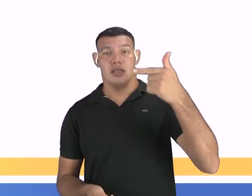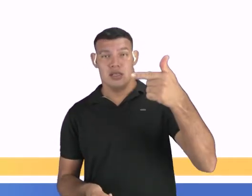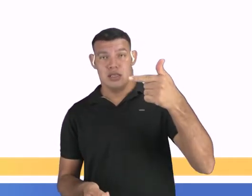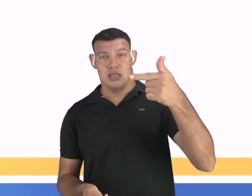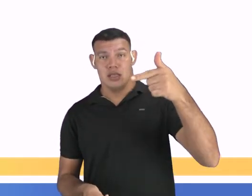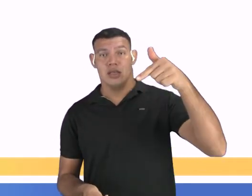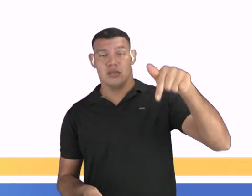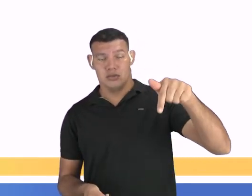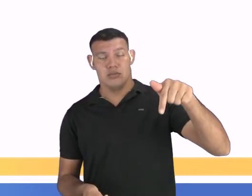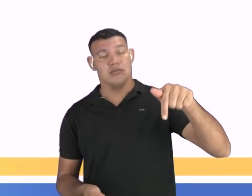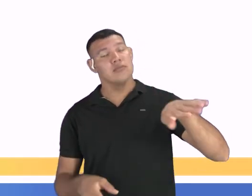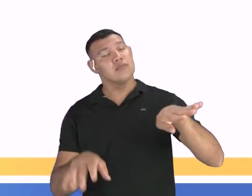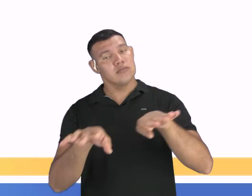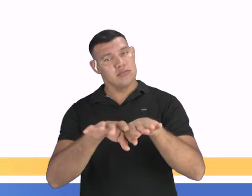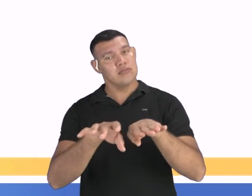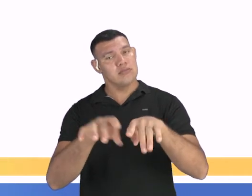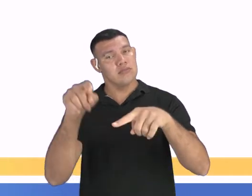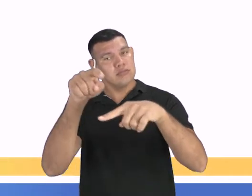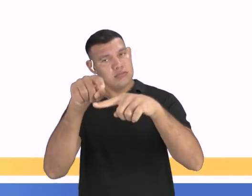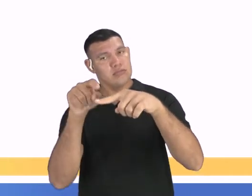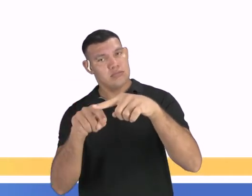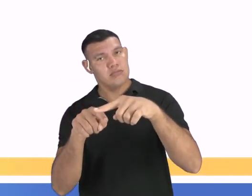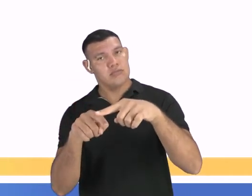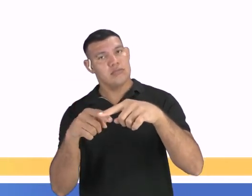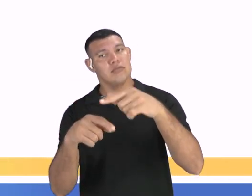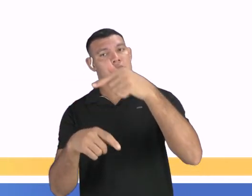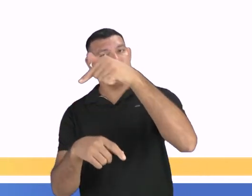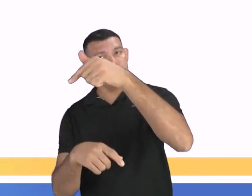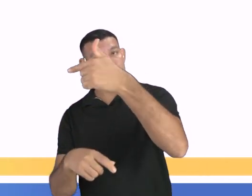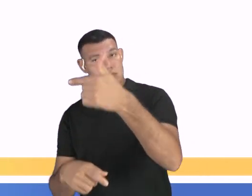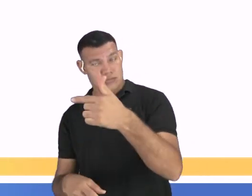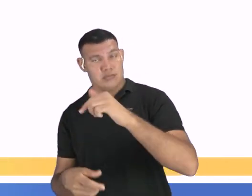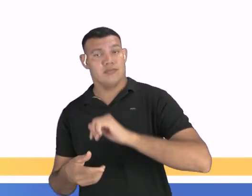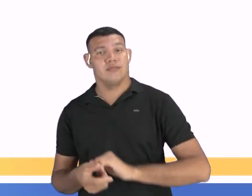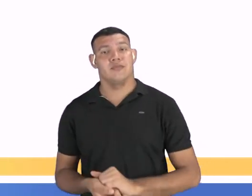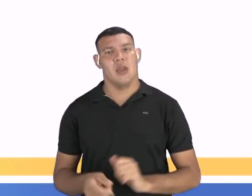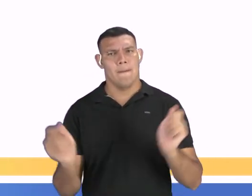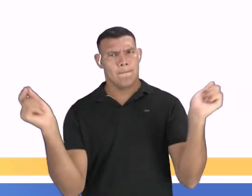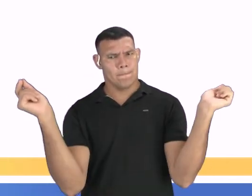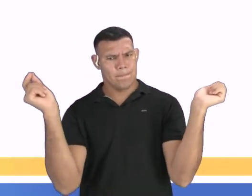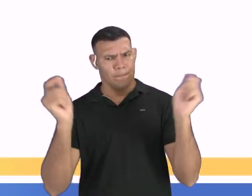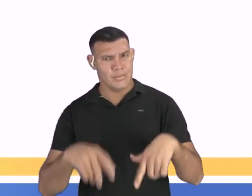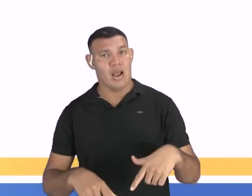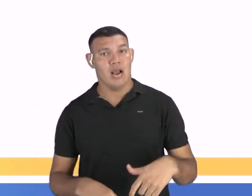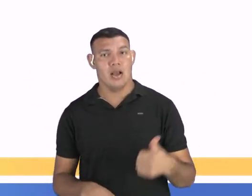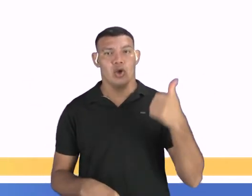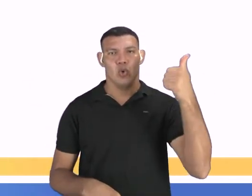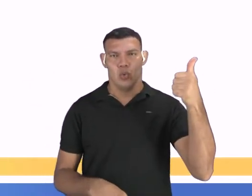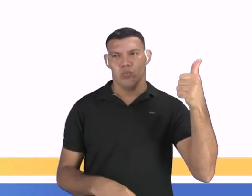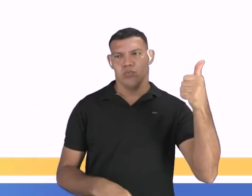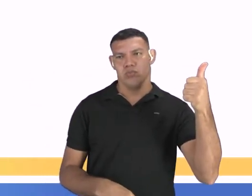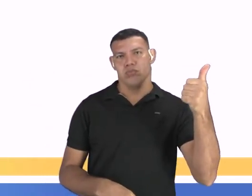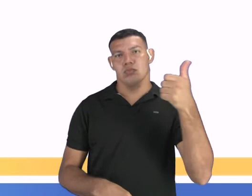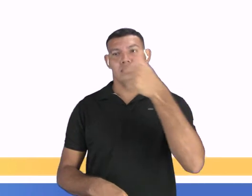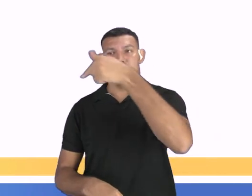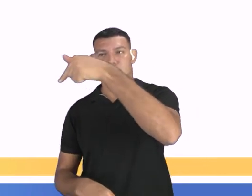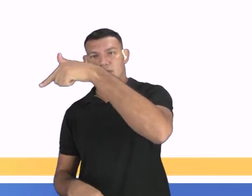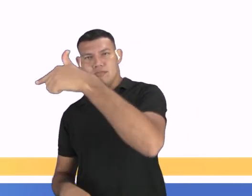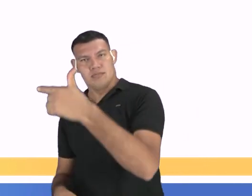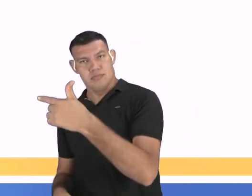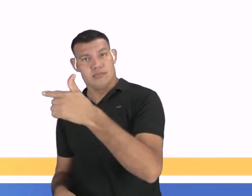do número 72. Então, isso é possível dizer que o 1 e o 72 são divisores